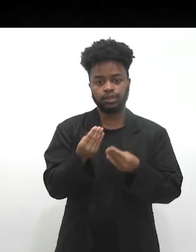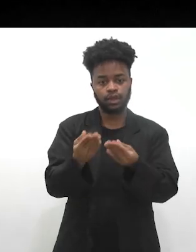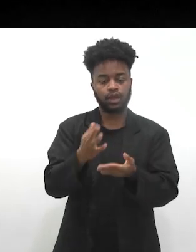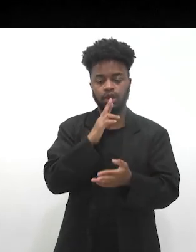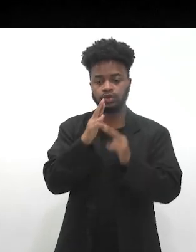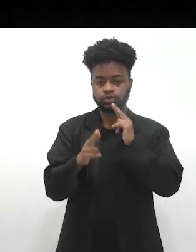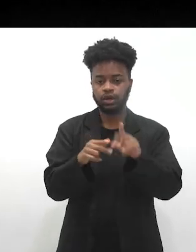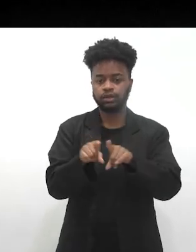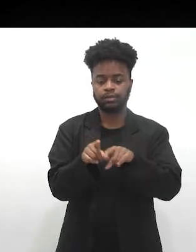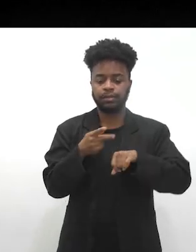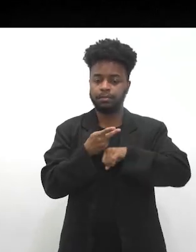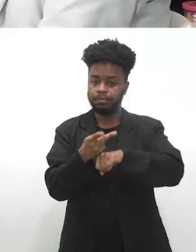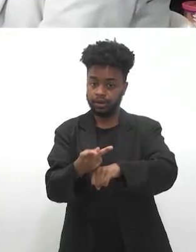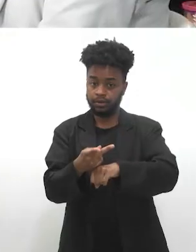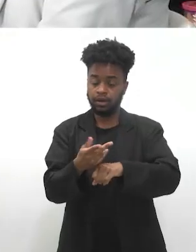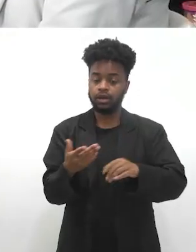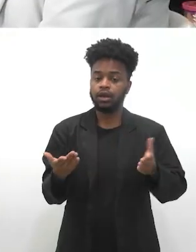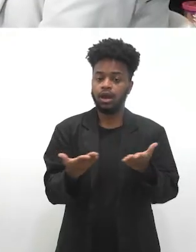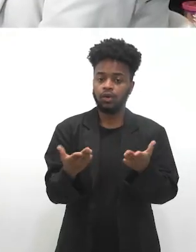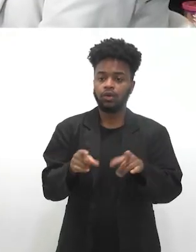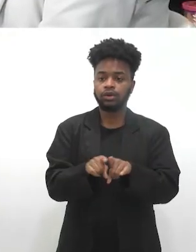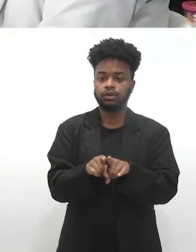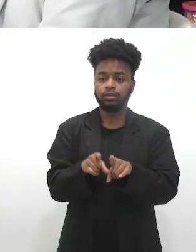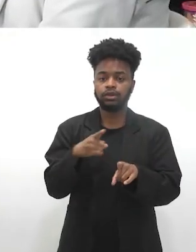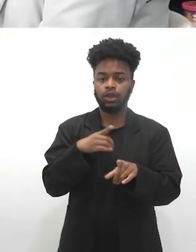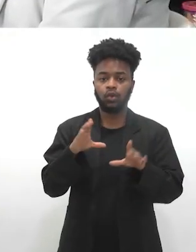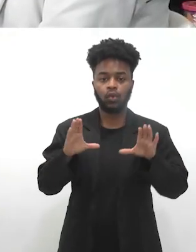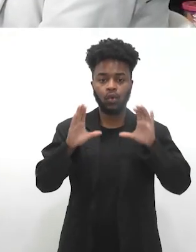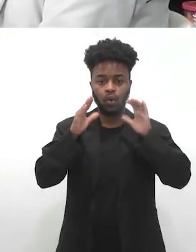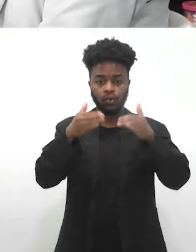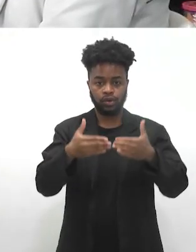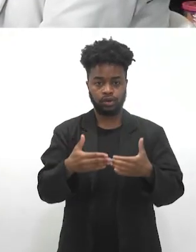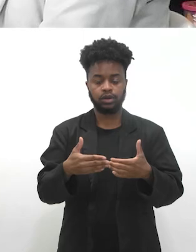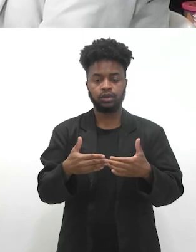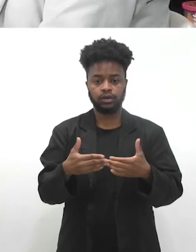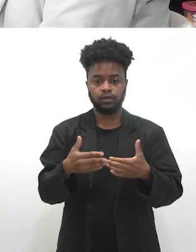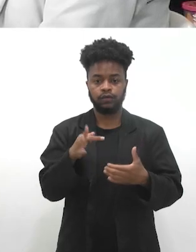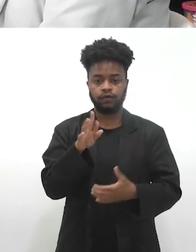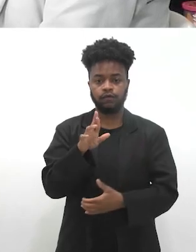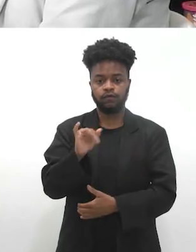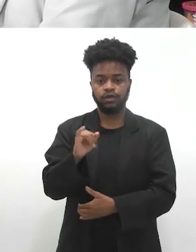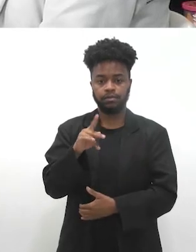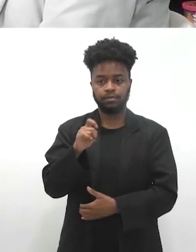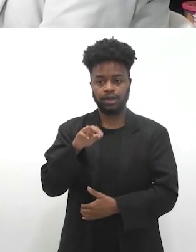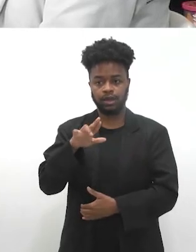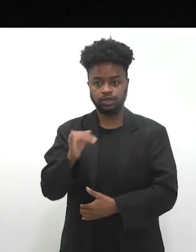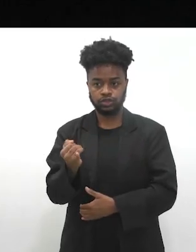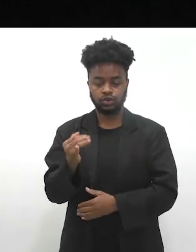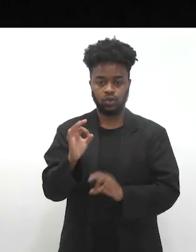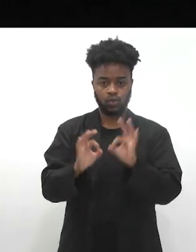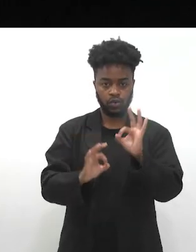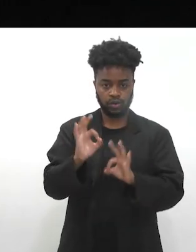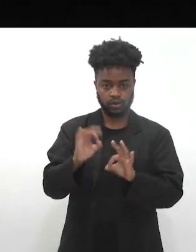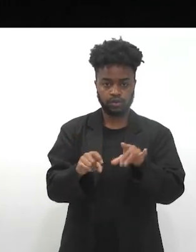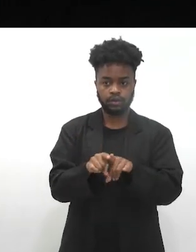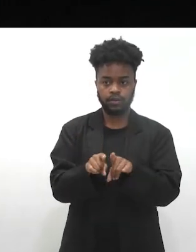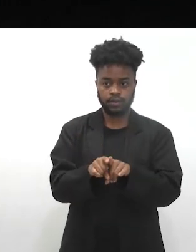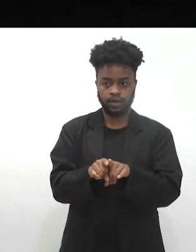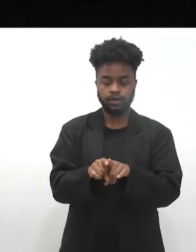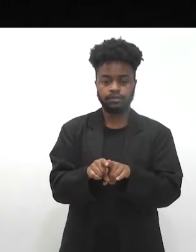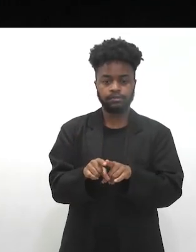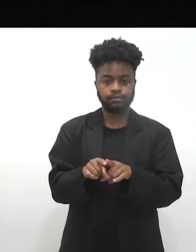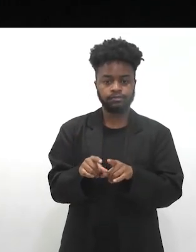resultado e fazendo a premiação. E vamos ter agora o congresso do FRIPERJ, organizado pelo FRIPERJ,